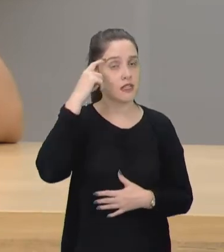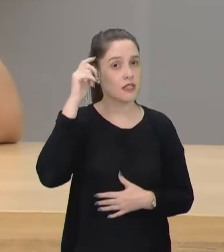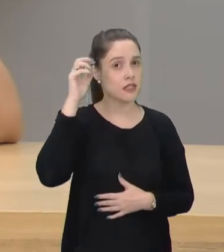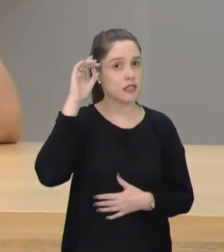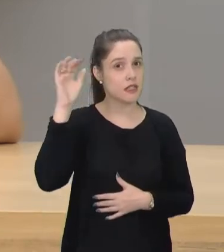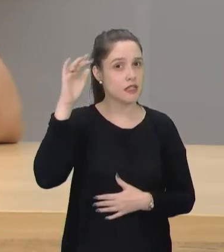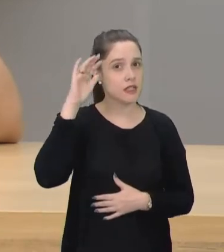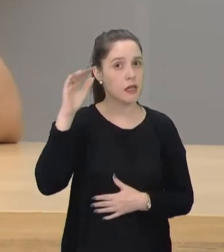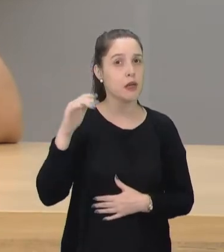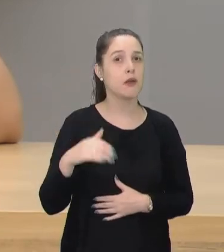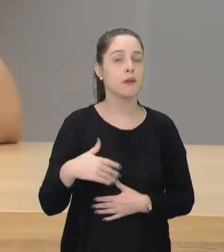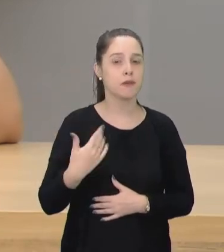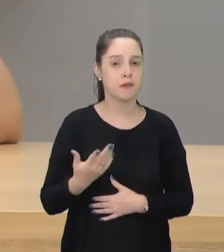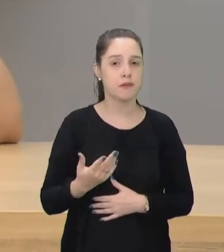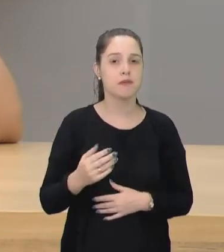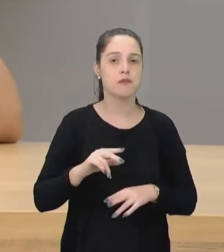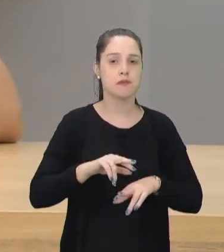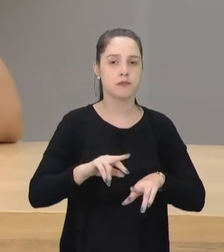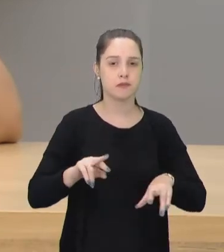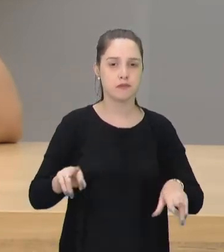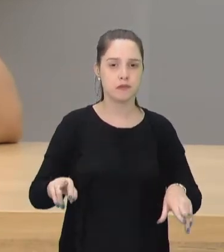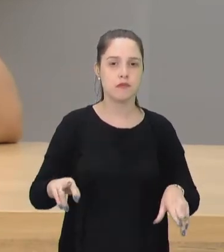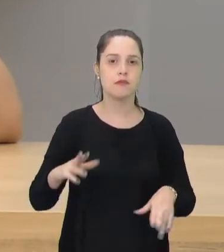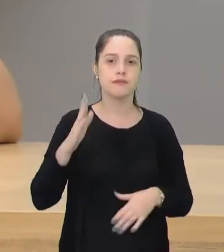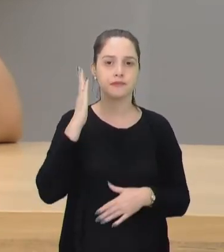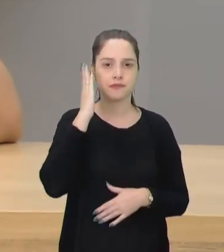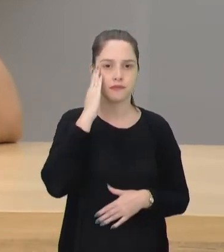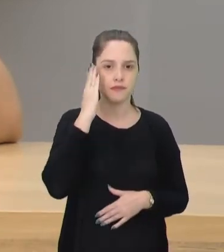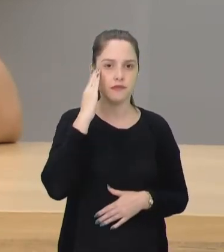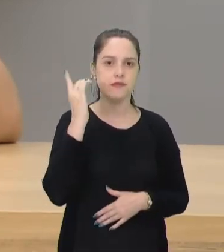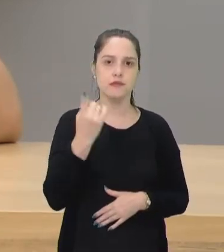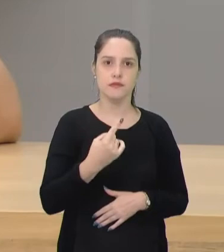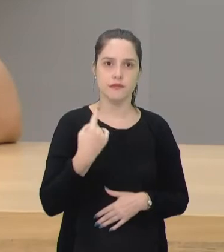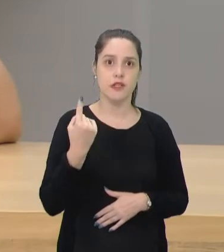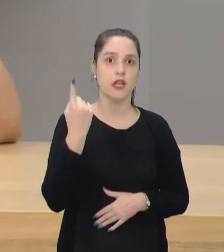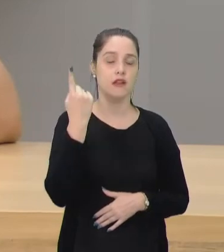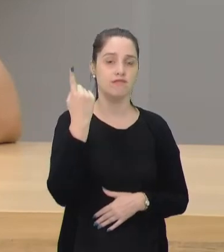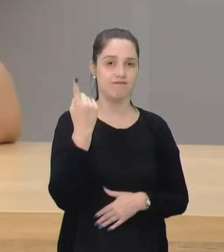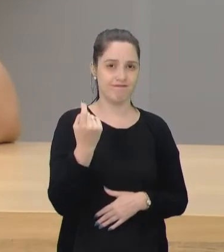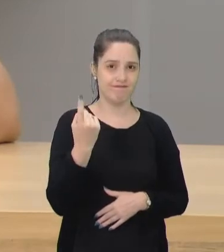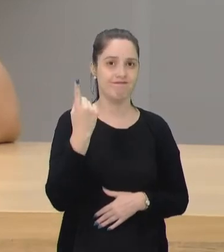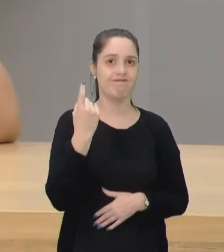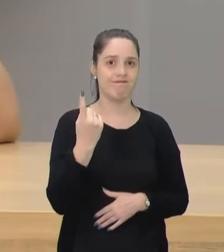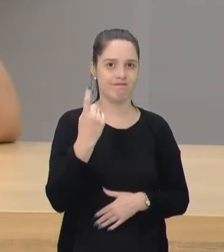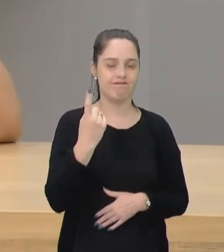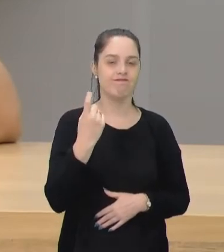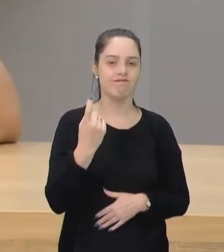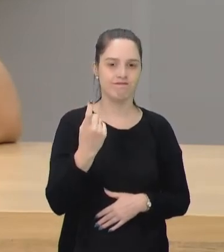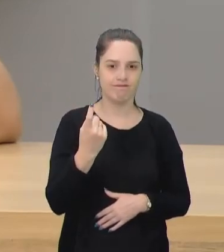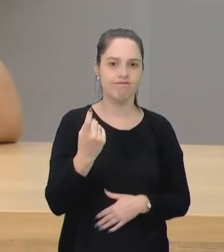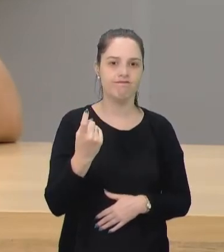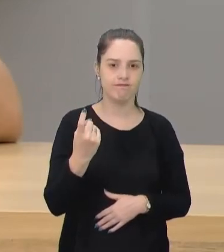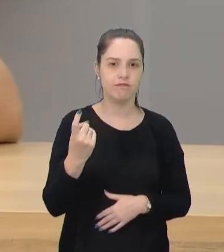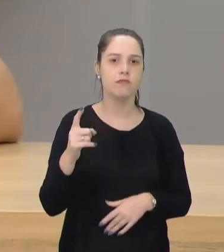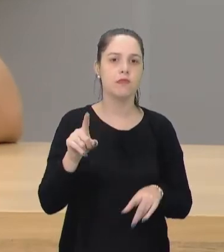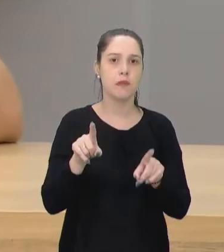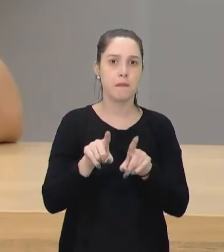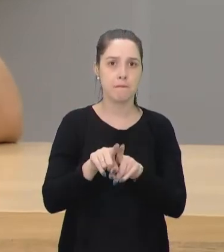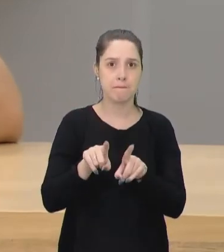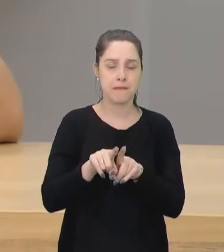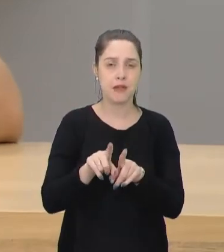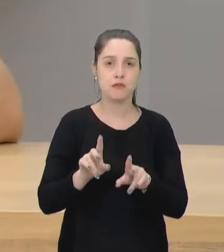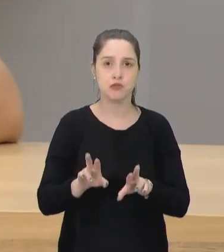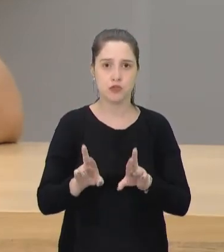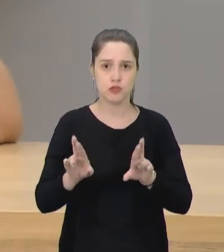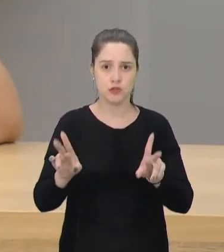totalmente equivocado para os dias atuais. A gente sabe que nós somos uma única espécie, tá? E mesmo com as